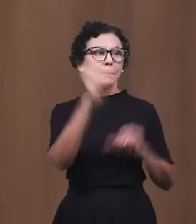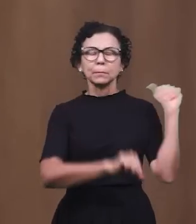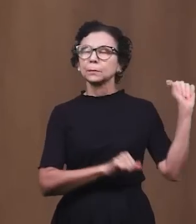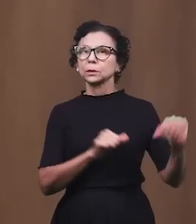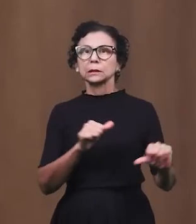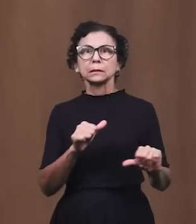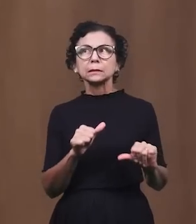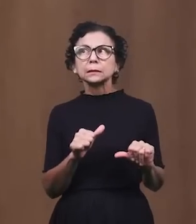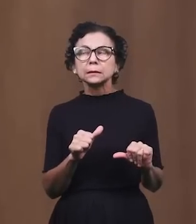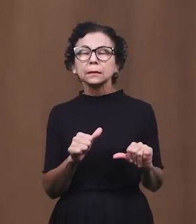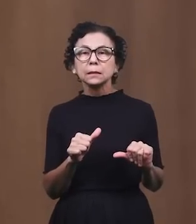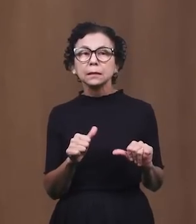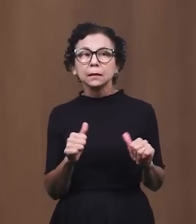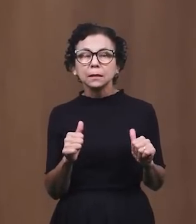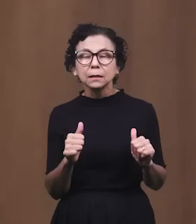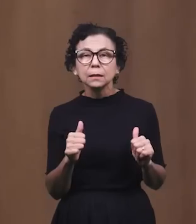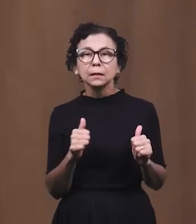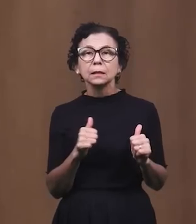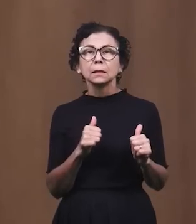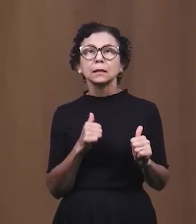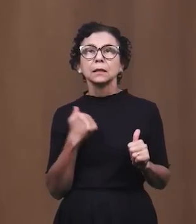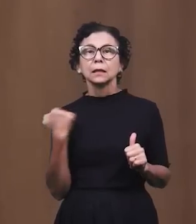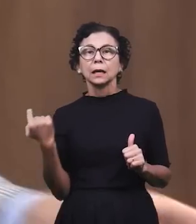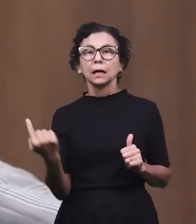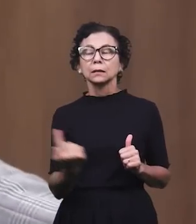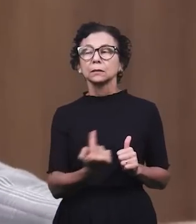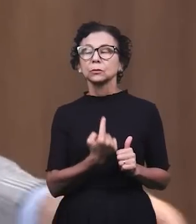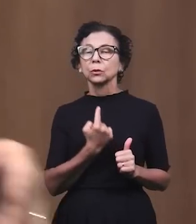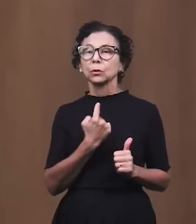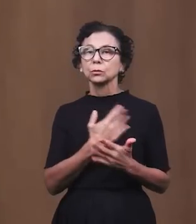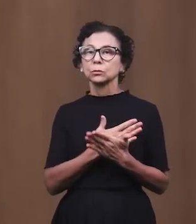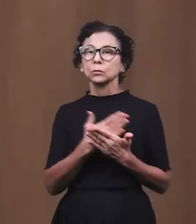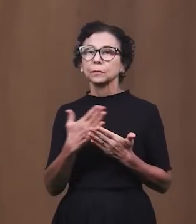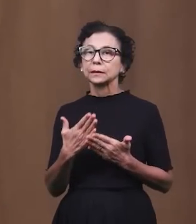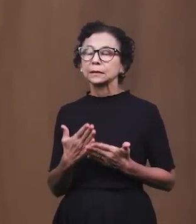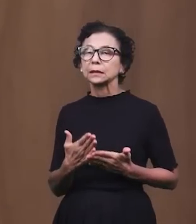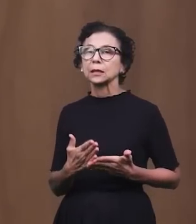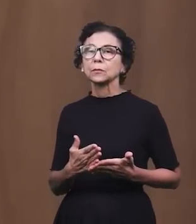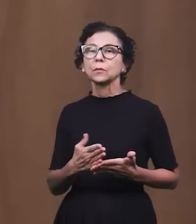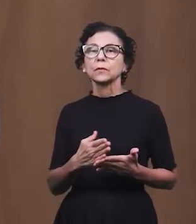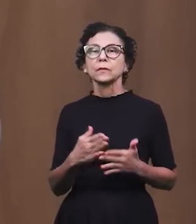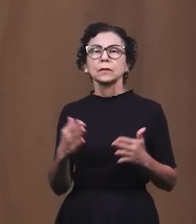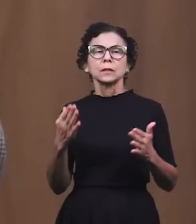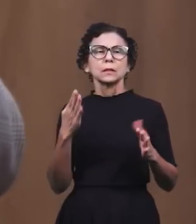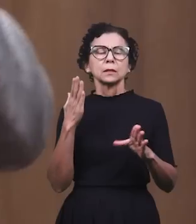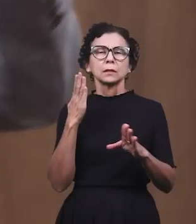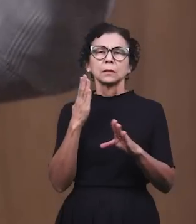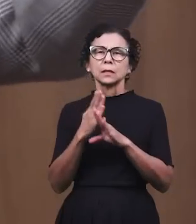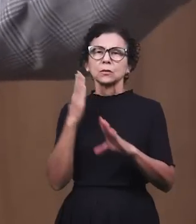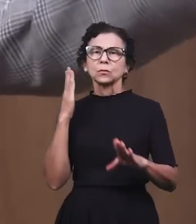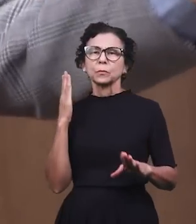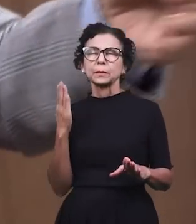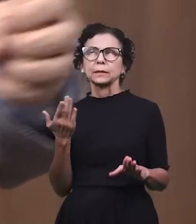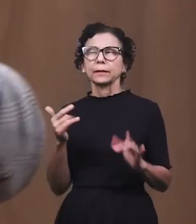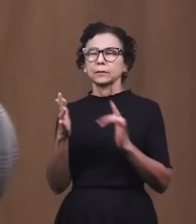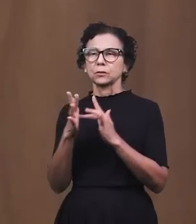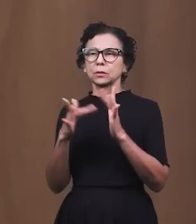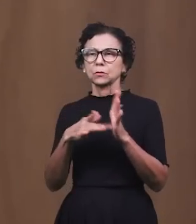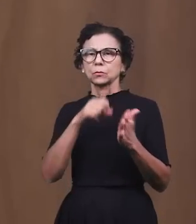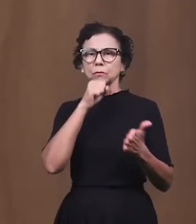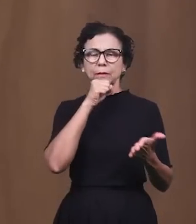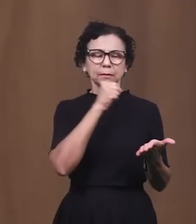de norte para nós, porque nós começamos a entrar, e foi a descoberta de Jesus no Velho Testamento, o enigma de